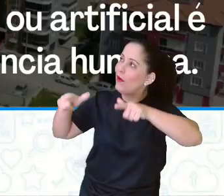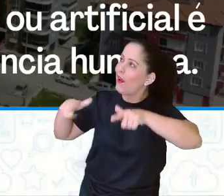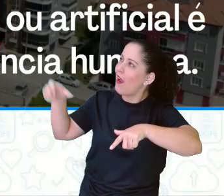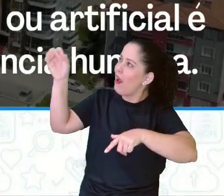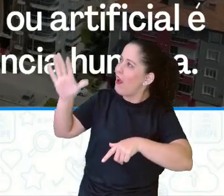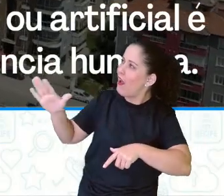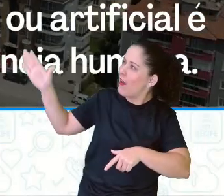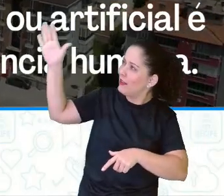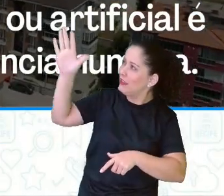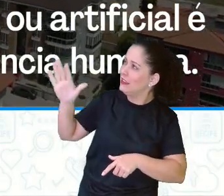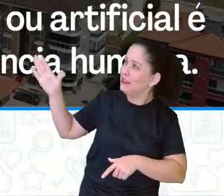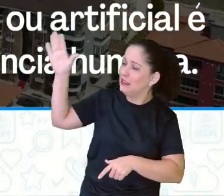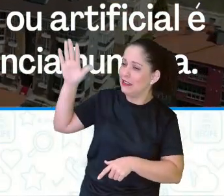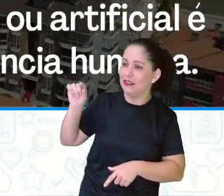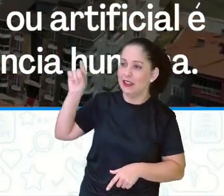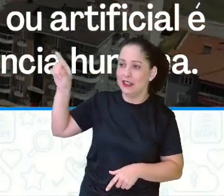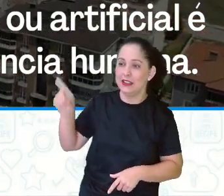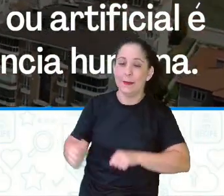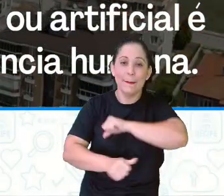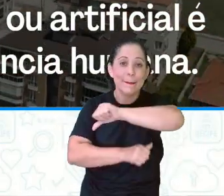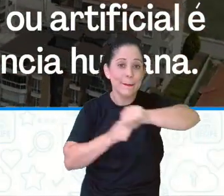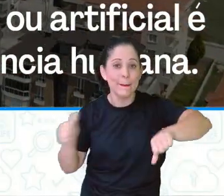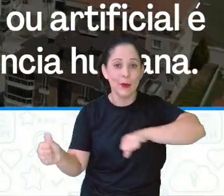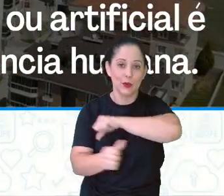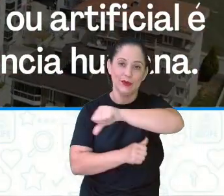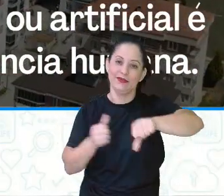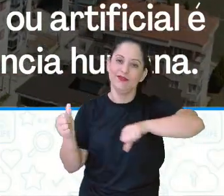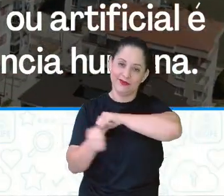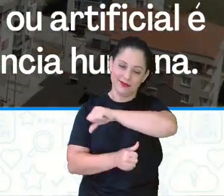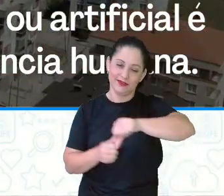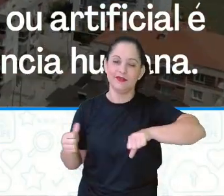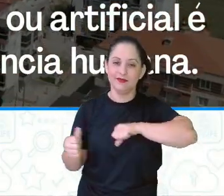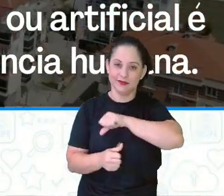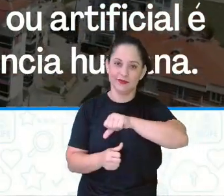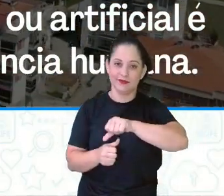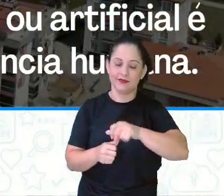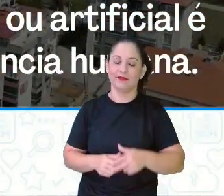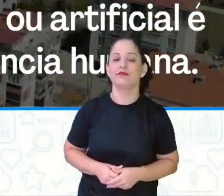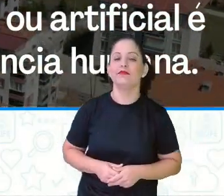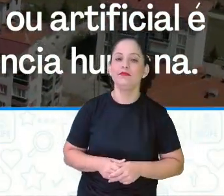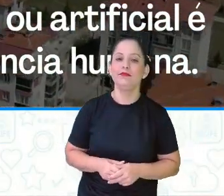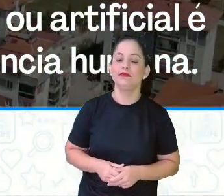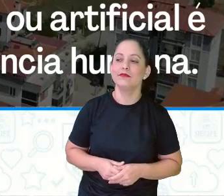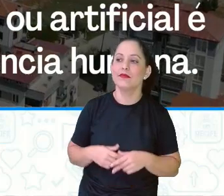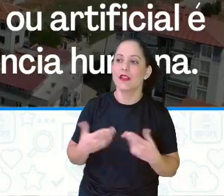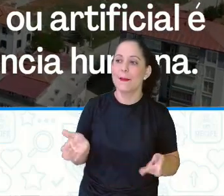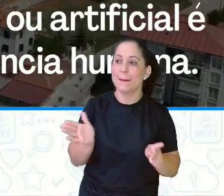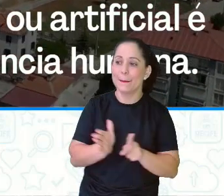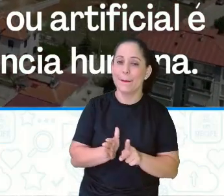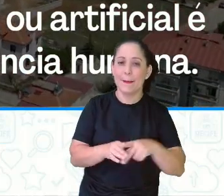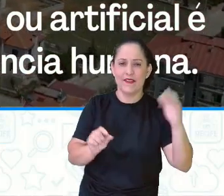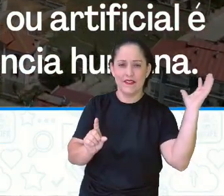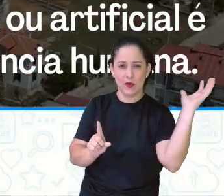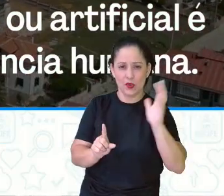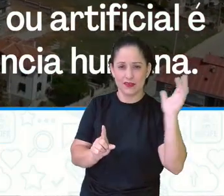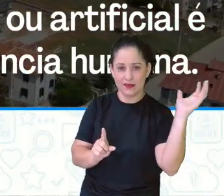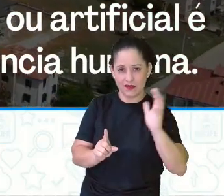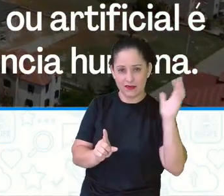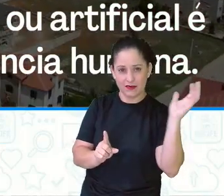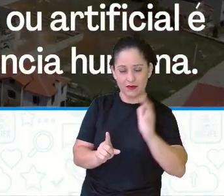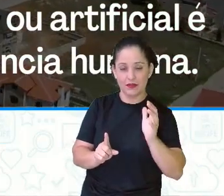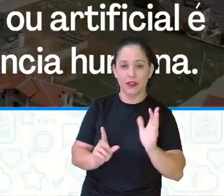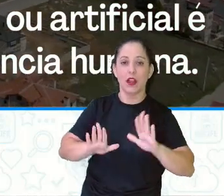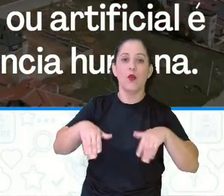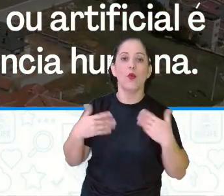também, ó, ela passa a ser uma paisagem modificada, ou humanizada, ou artificial, que é